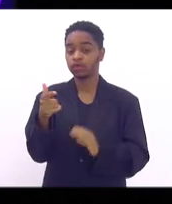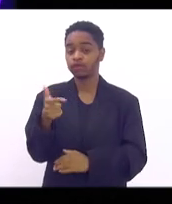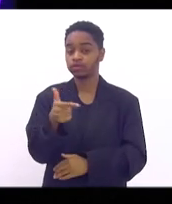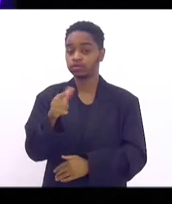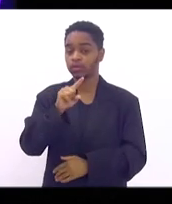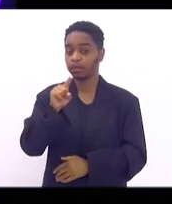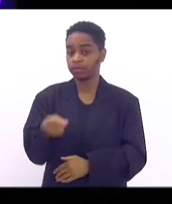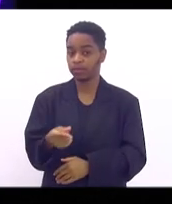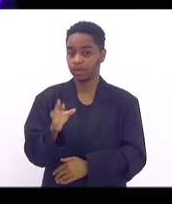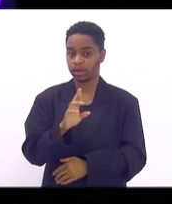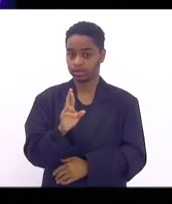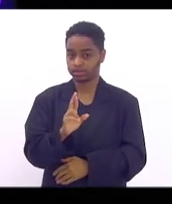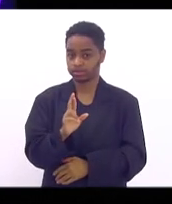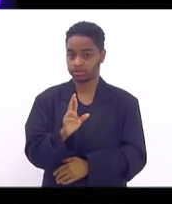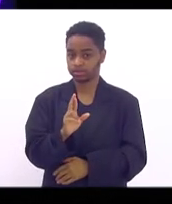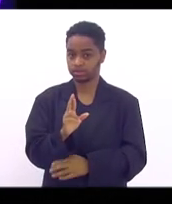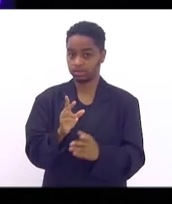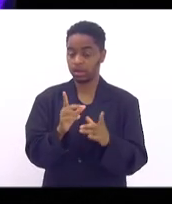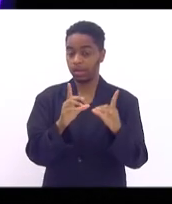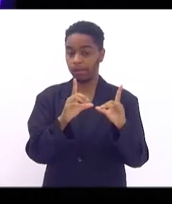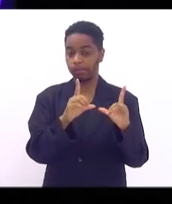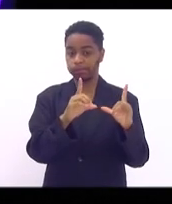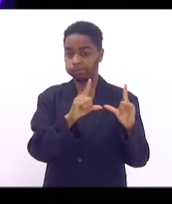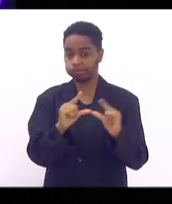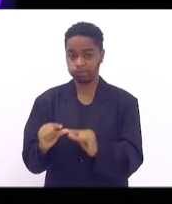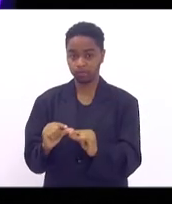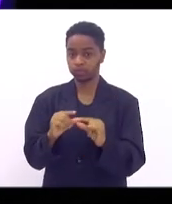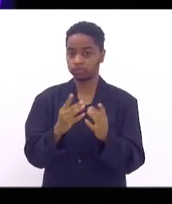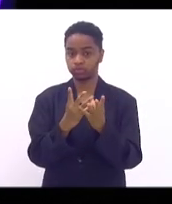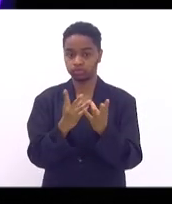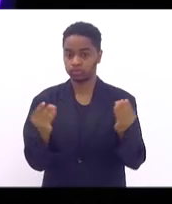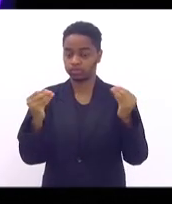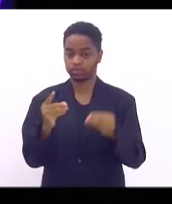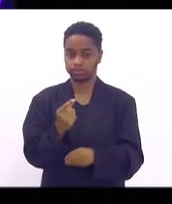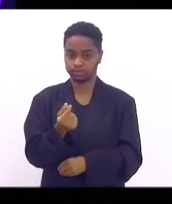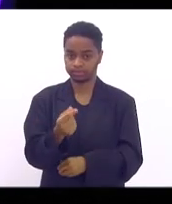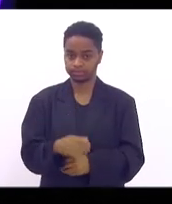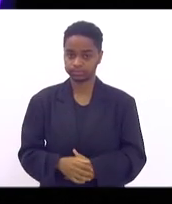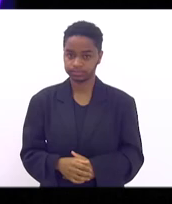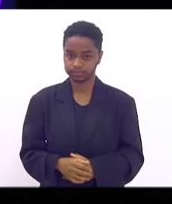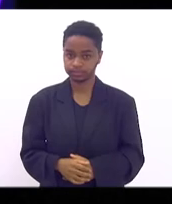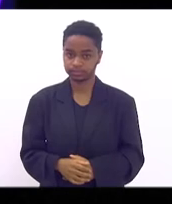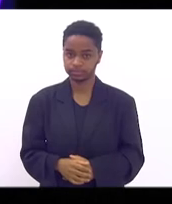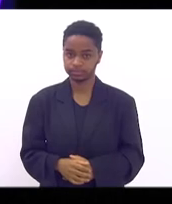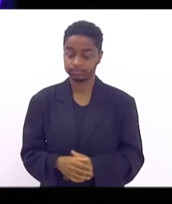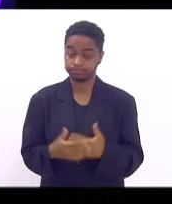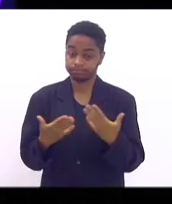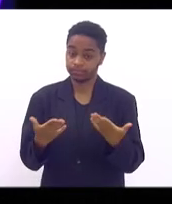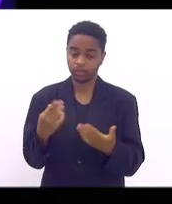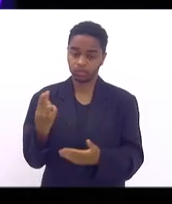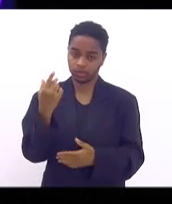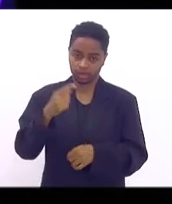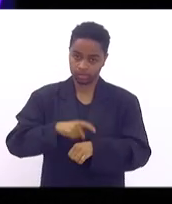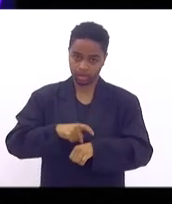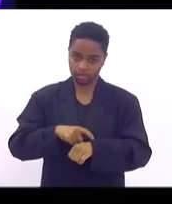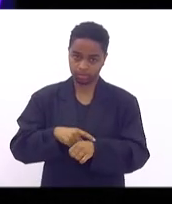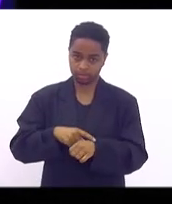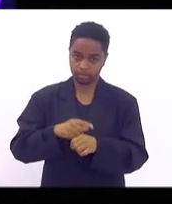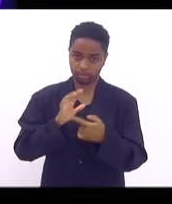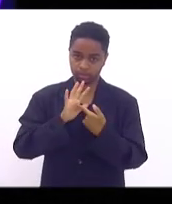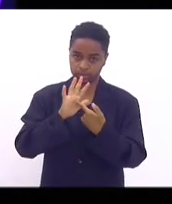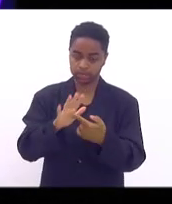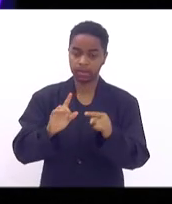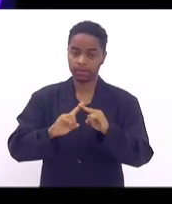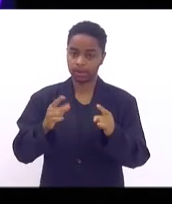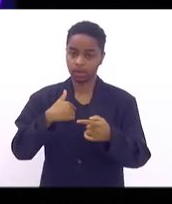R$22 mil. Pode passar, por favor. E não vai dar tempo, mas eu trouxe alguns casos